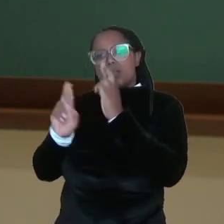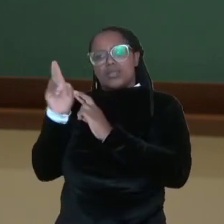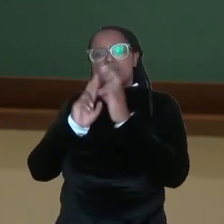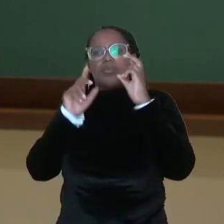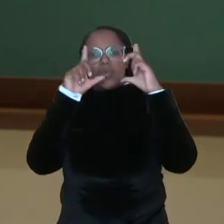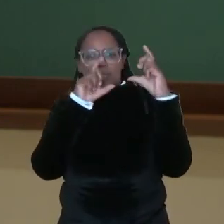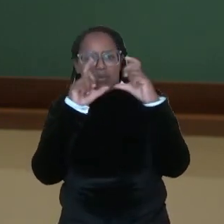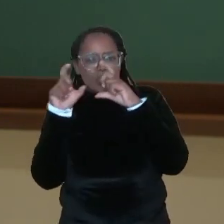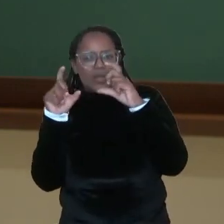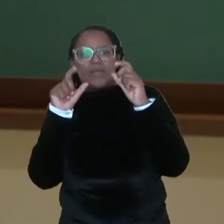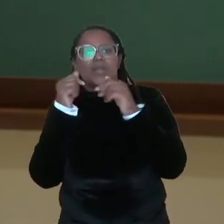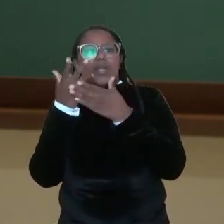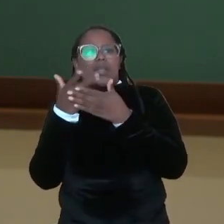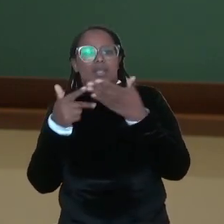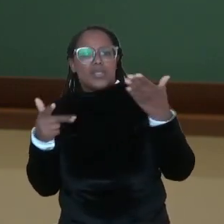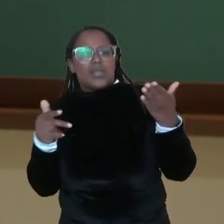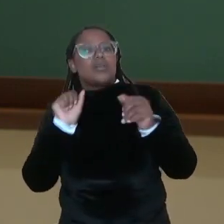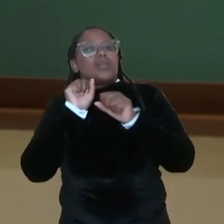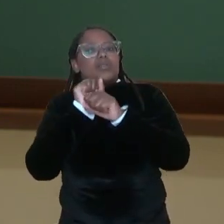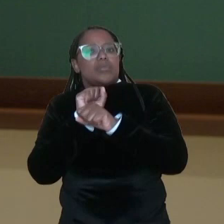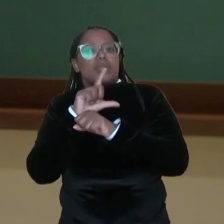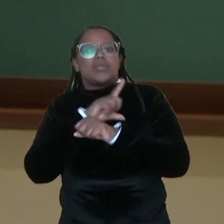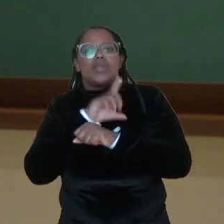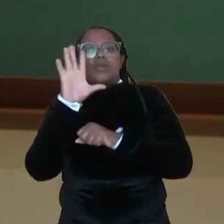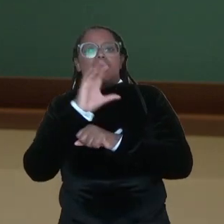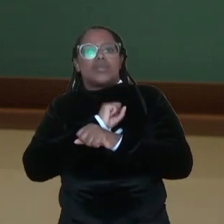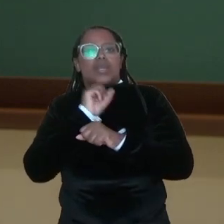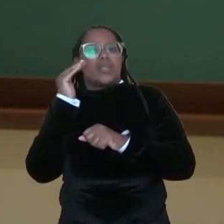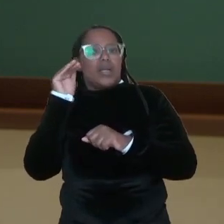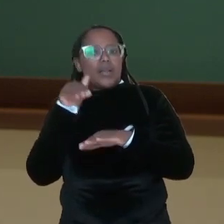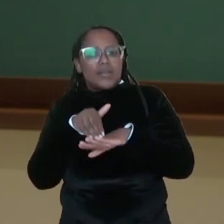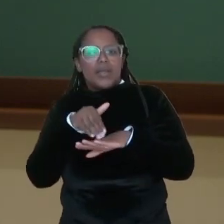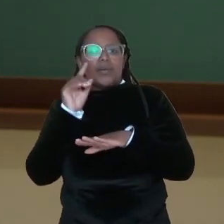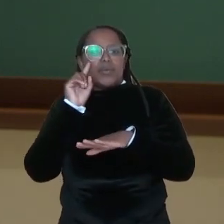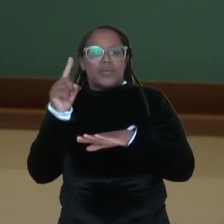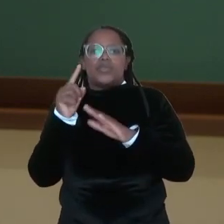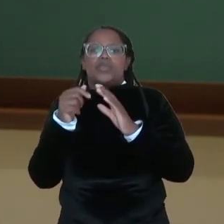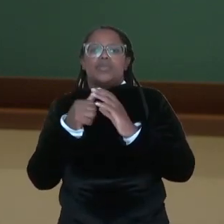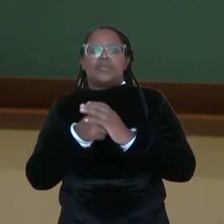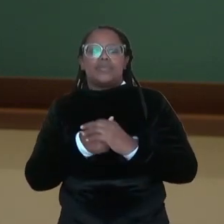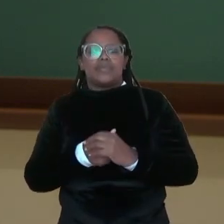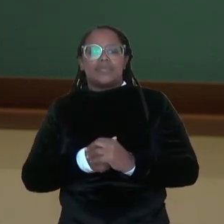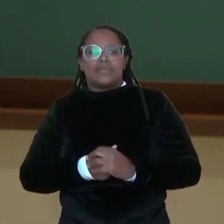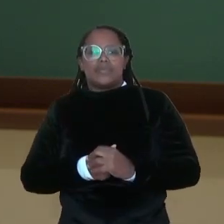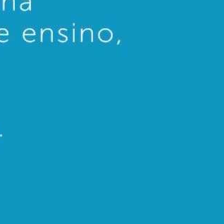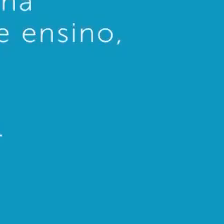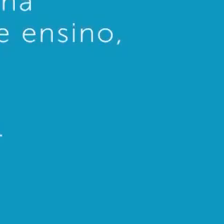fotografia e desenho. Eu espero que você tenha gostado e até breve!